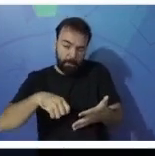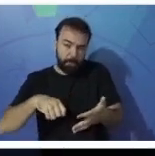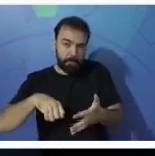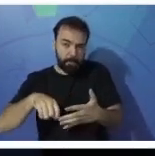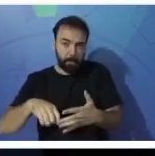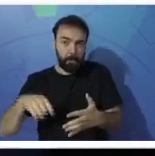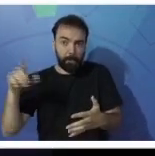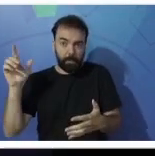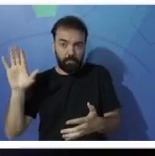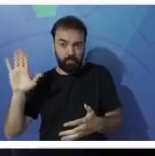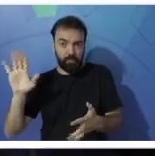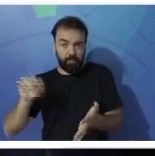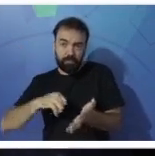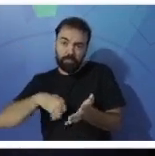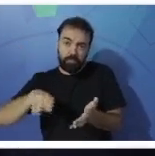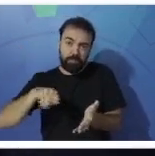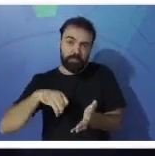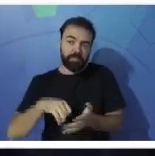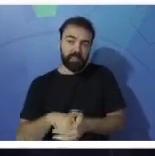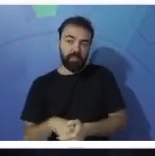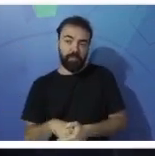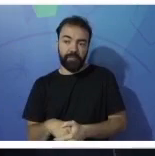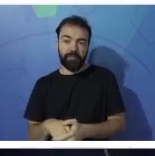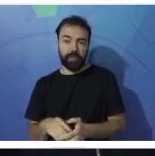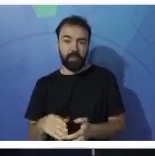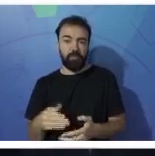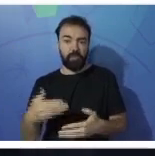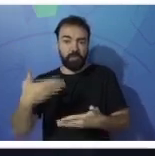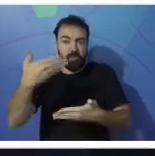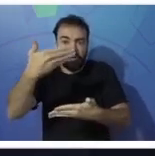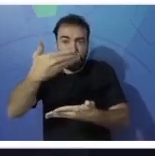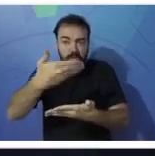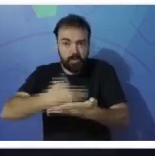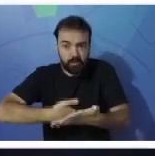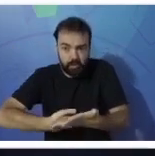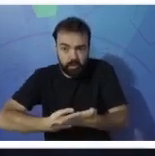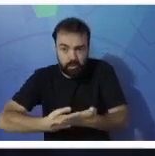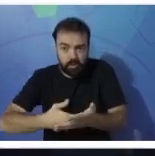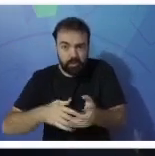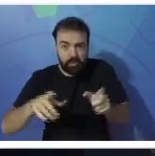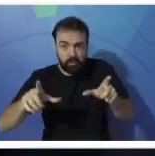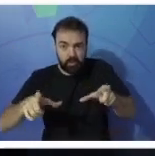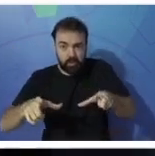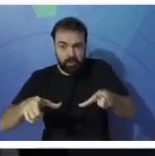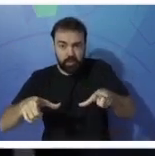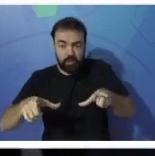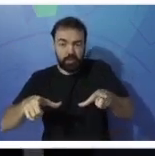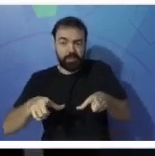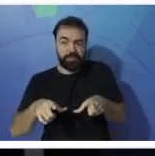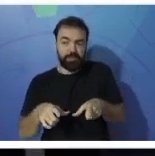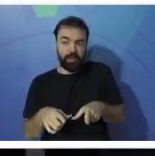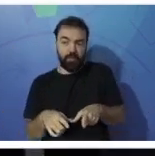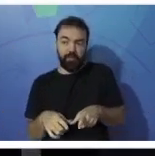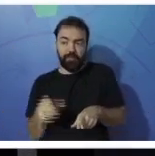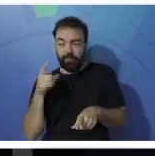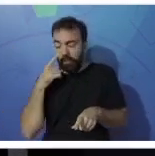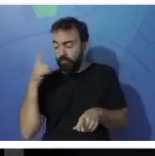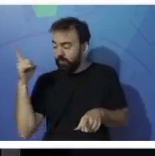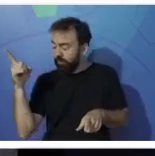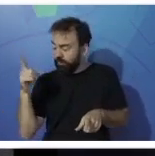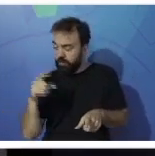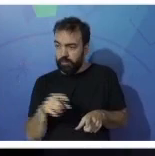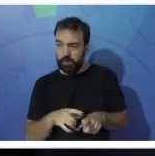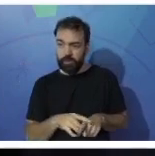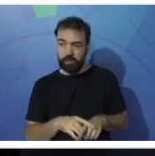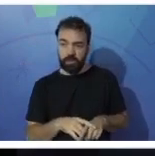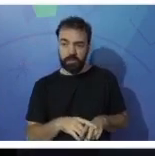mão, tá? Colocadas dentro de um envelope, que nós trabalhamos na aula passada,